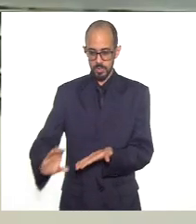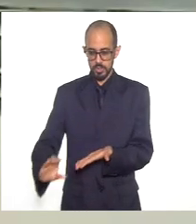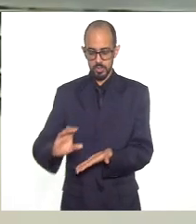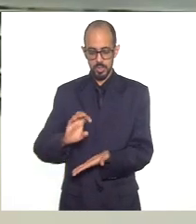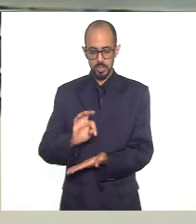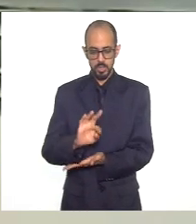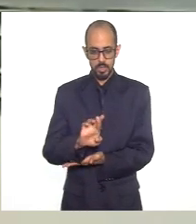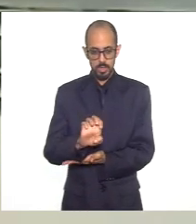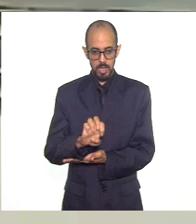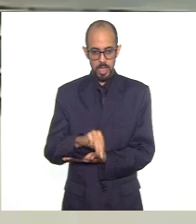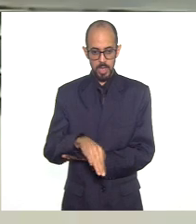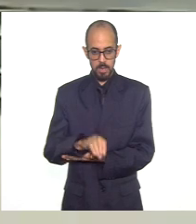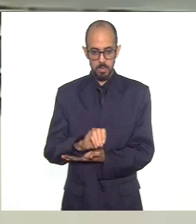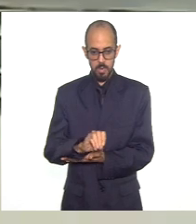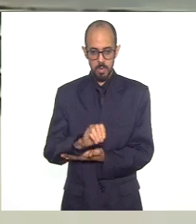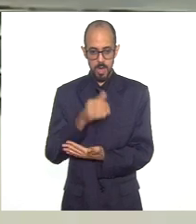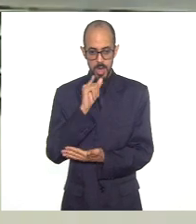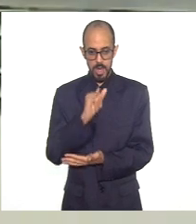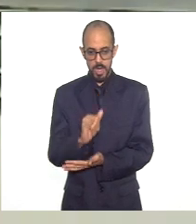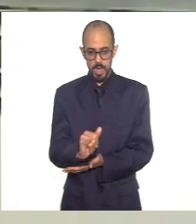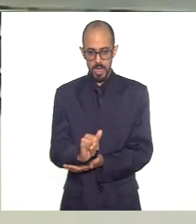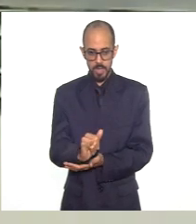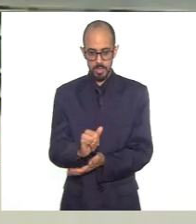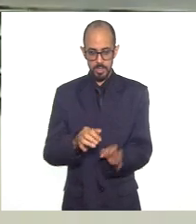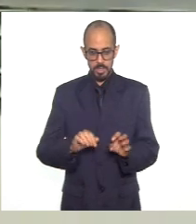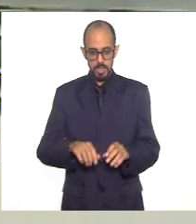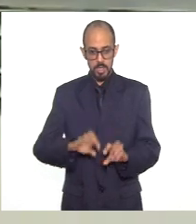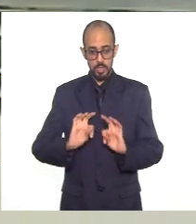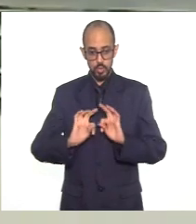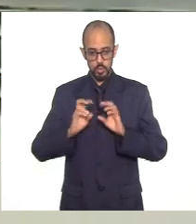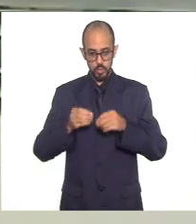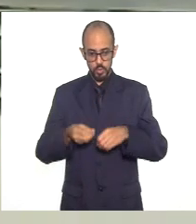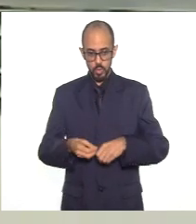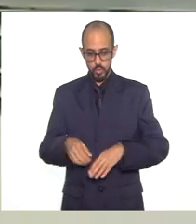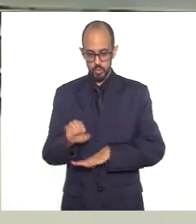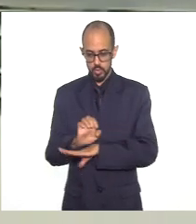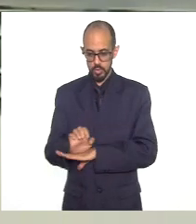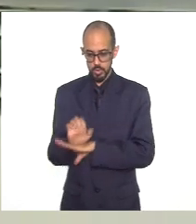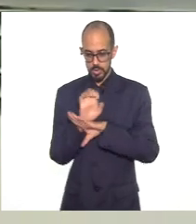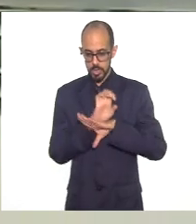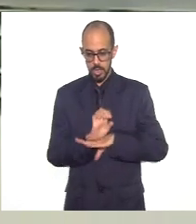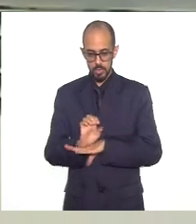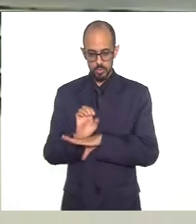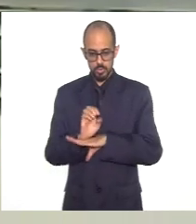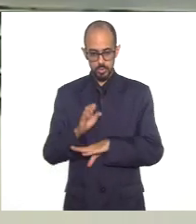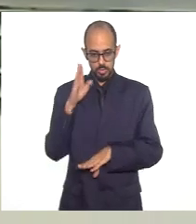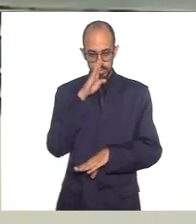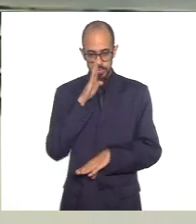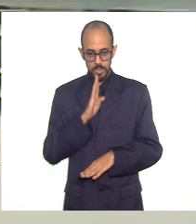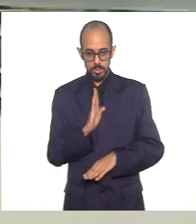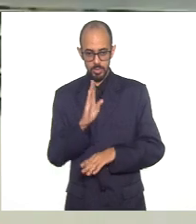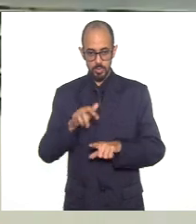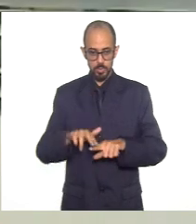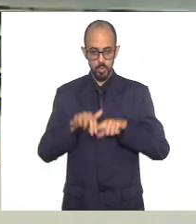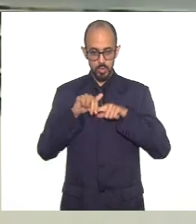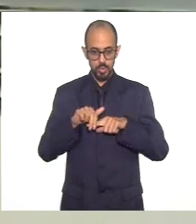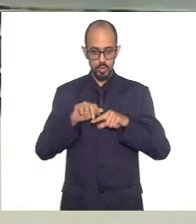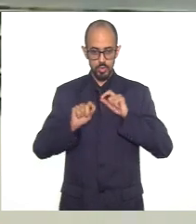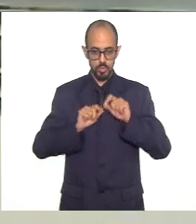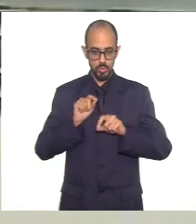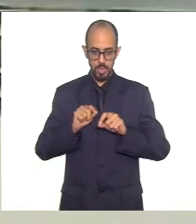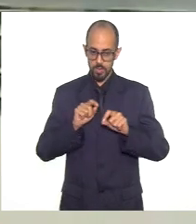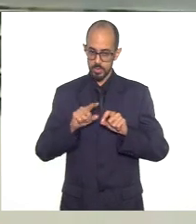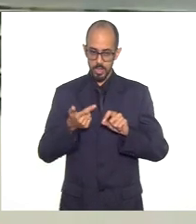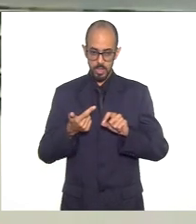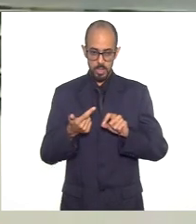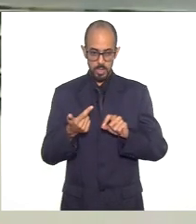termoelétrica praticamente em todas as unidades federativas do Brasil, e com isso você não vai prestigiar o